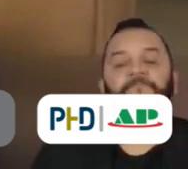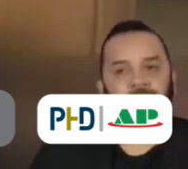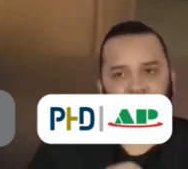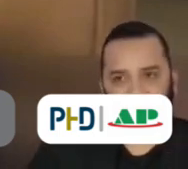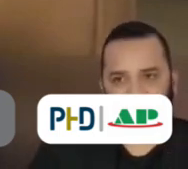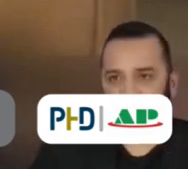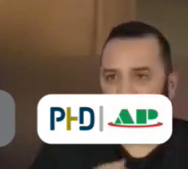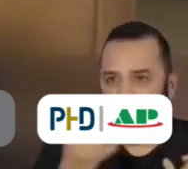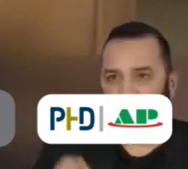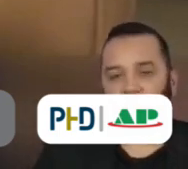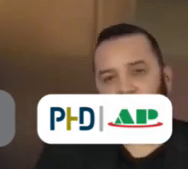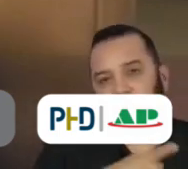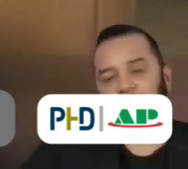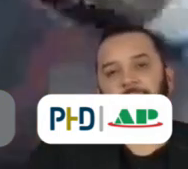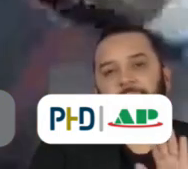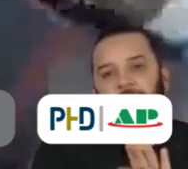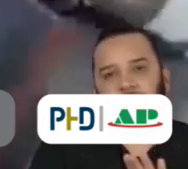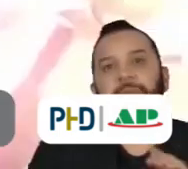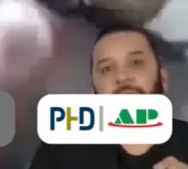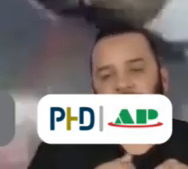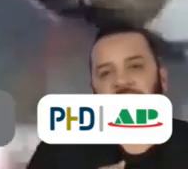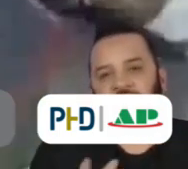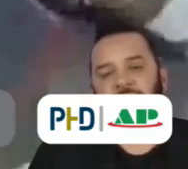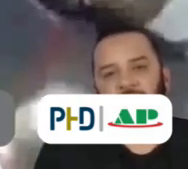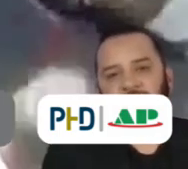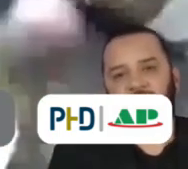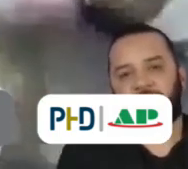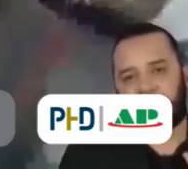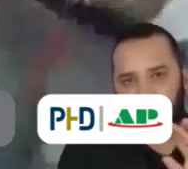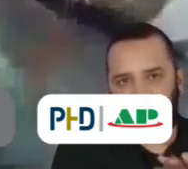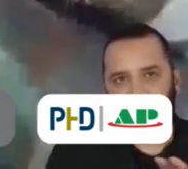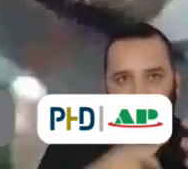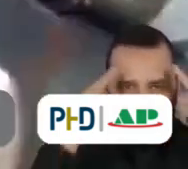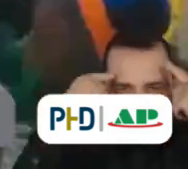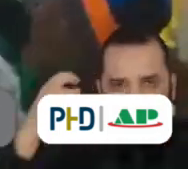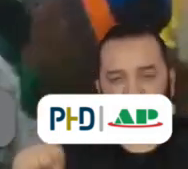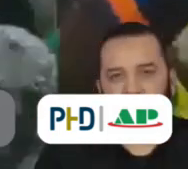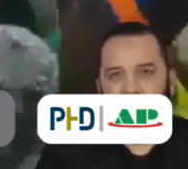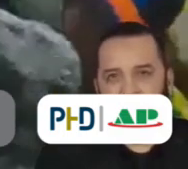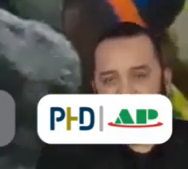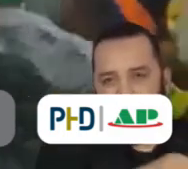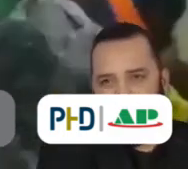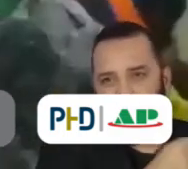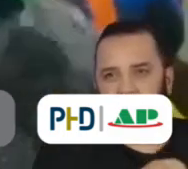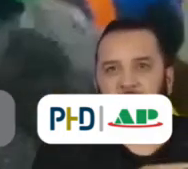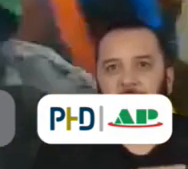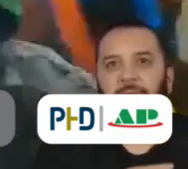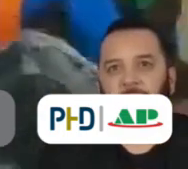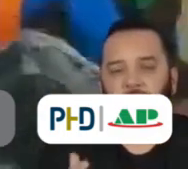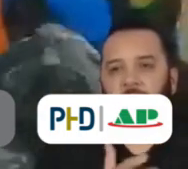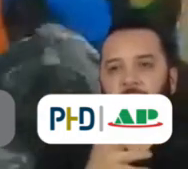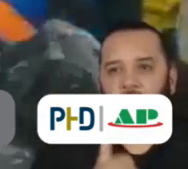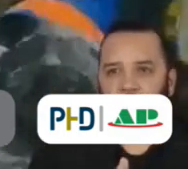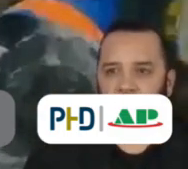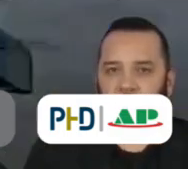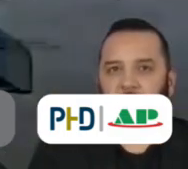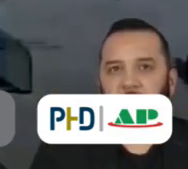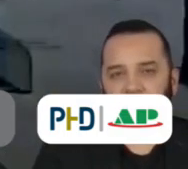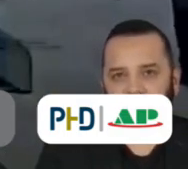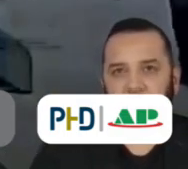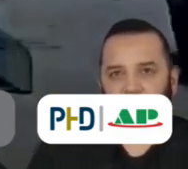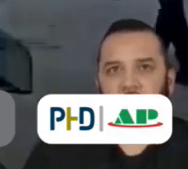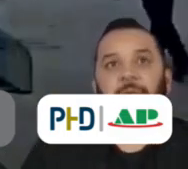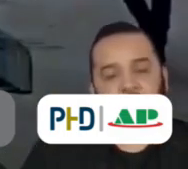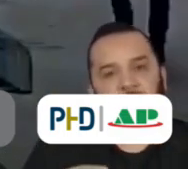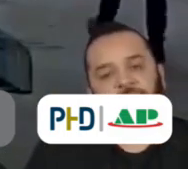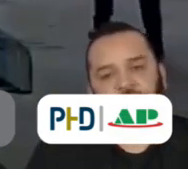e ao pagamento de multa de R$ 47 mil, além de terem de pagar uma indenização ao Estado no valor